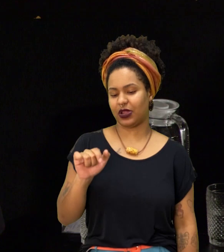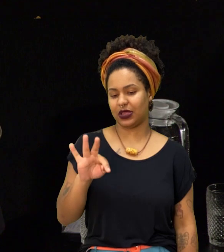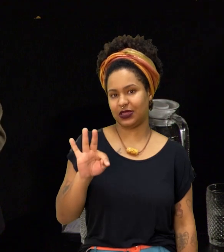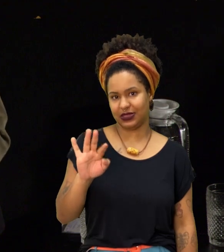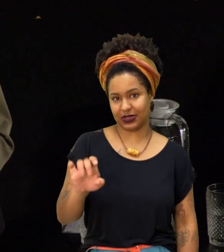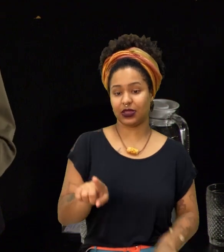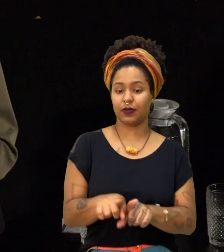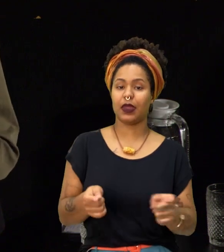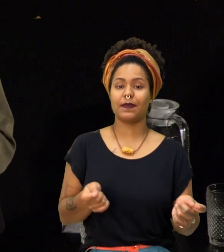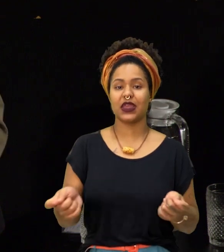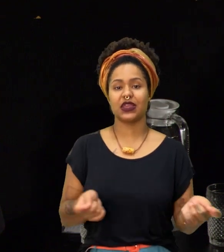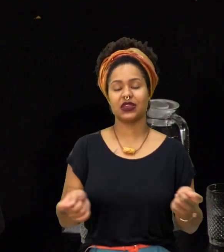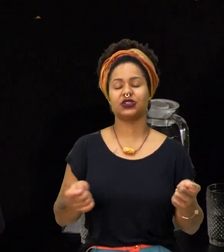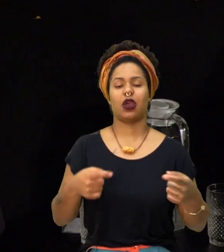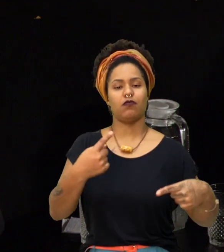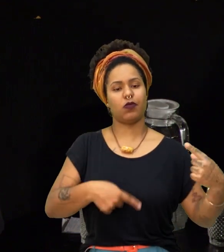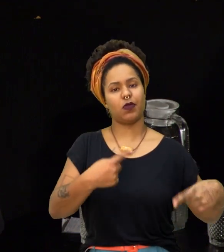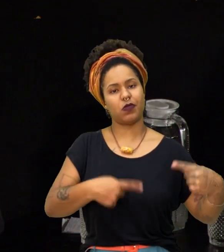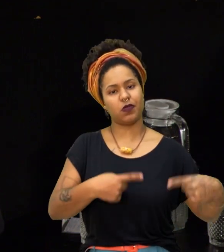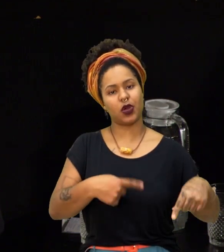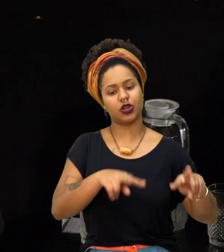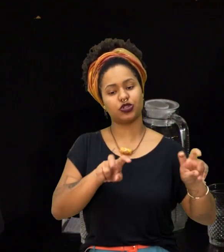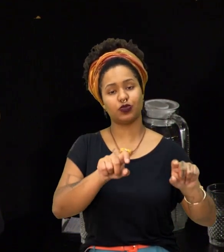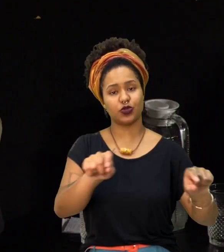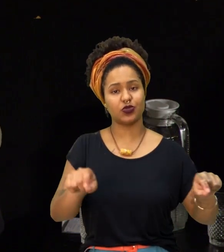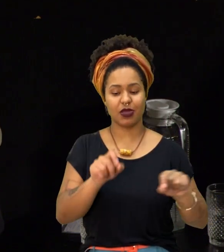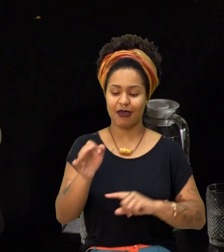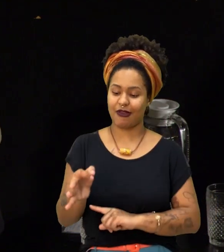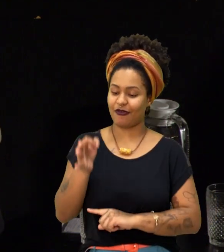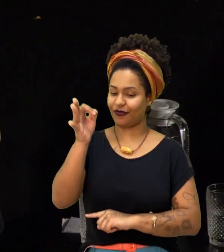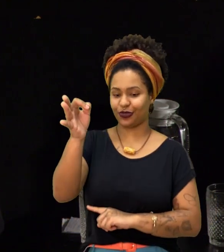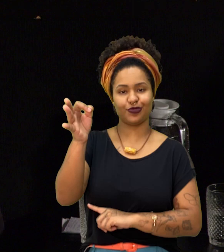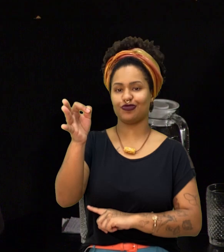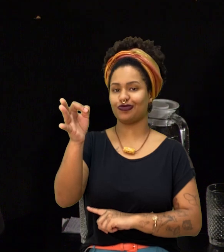mediar esse debate sobre um futuro não tão